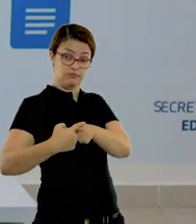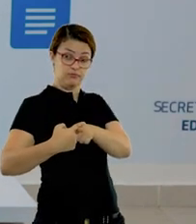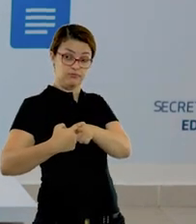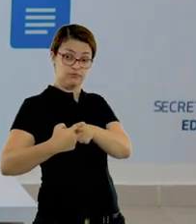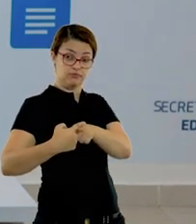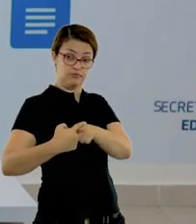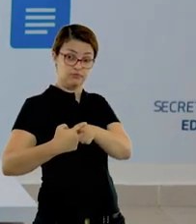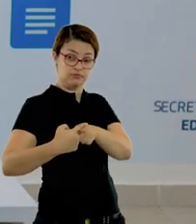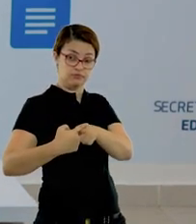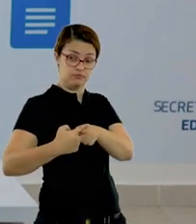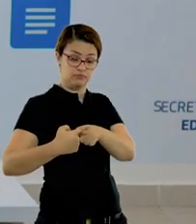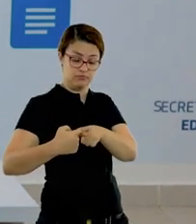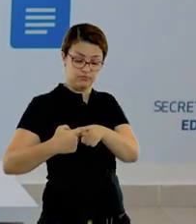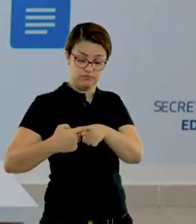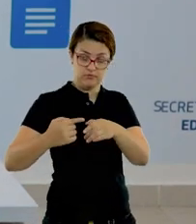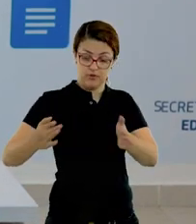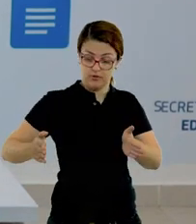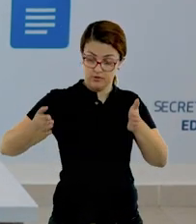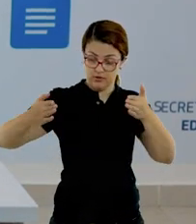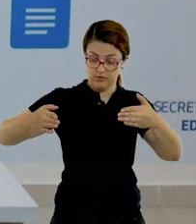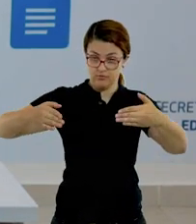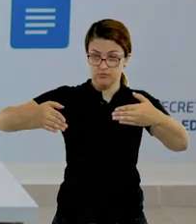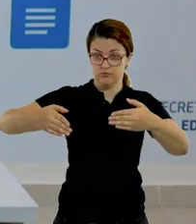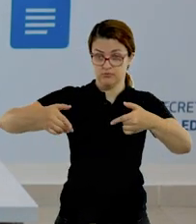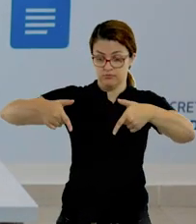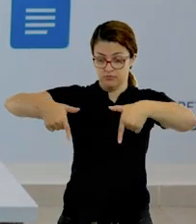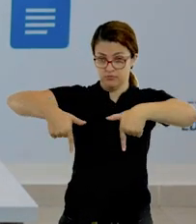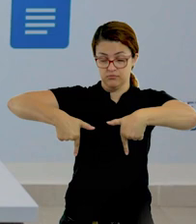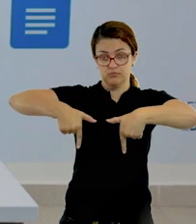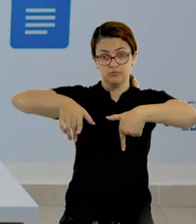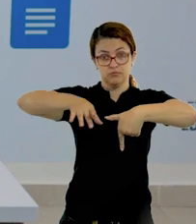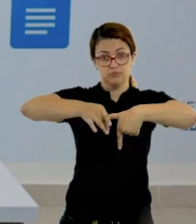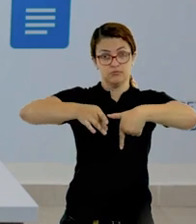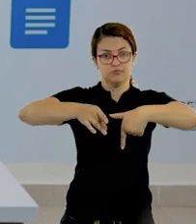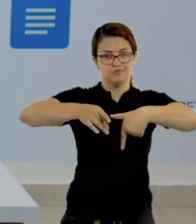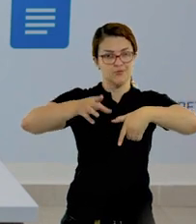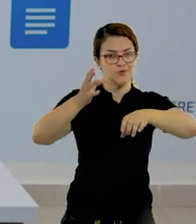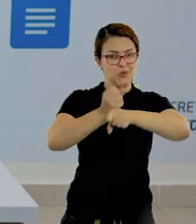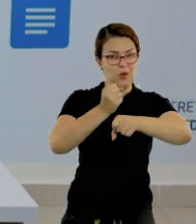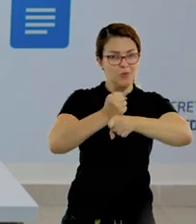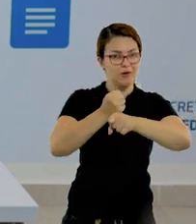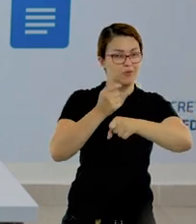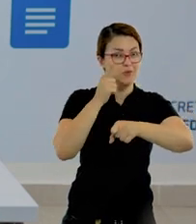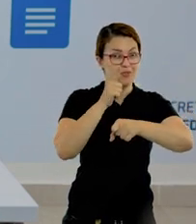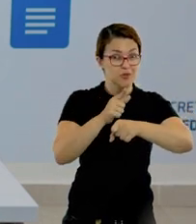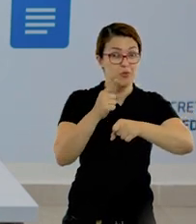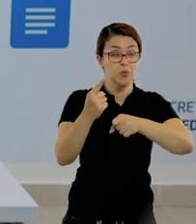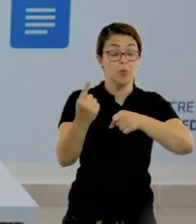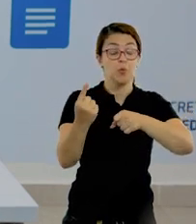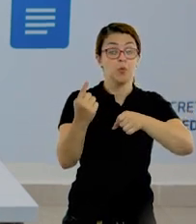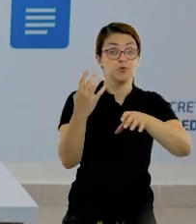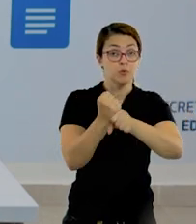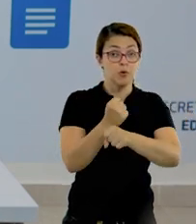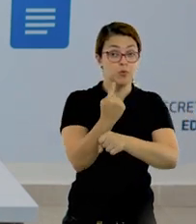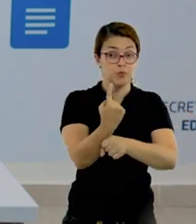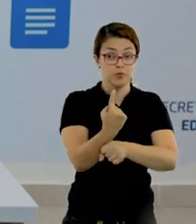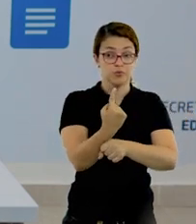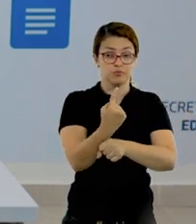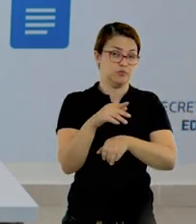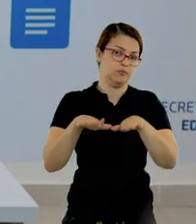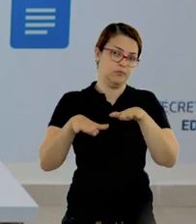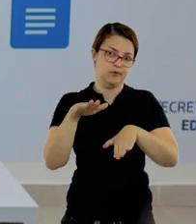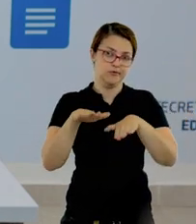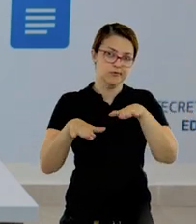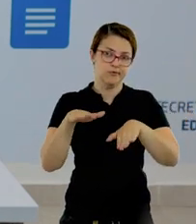que eu coloquei, um papel sulfite, você marca uma pontuação. Né? Um ponto para o vermelho, um ponto para o azul, dependendo daquele que